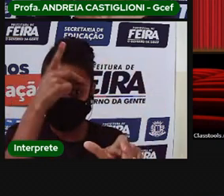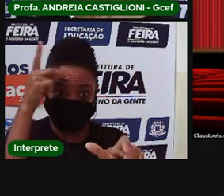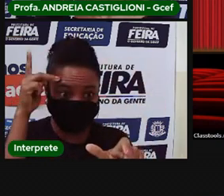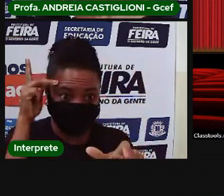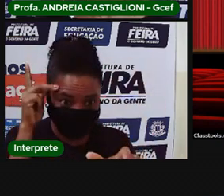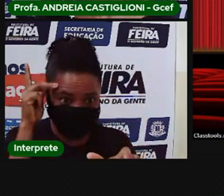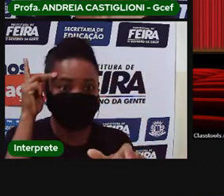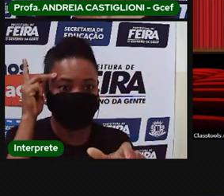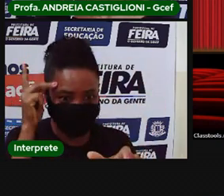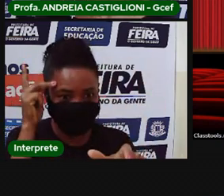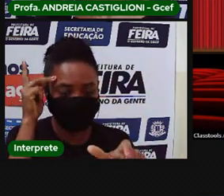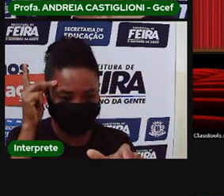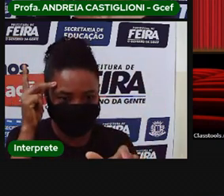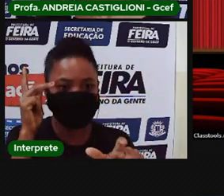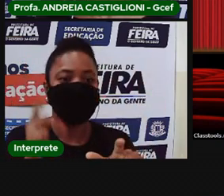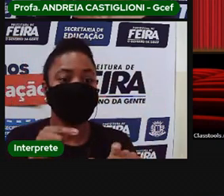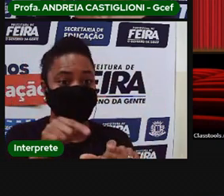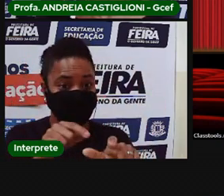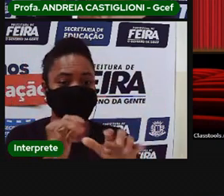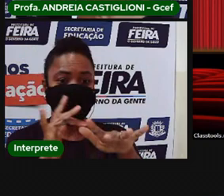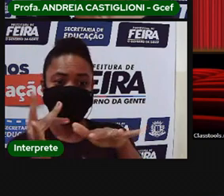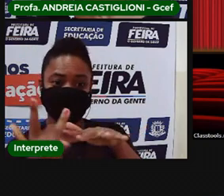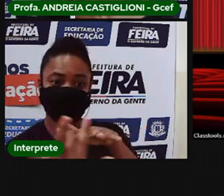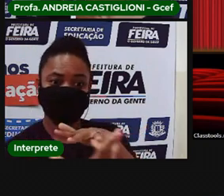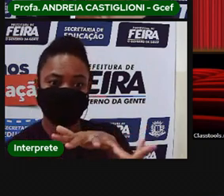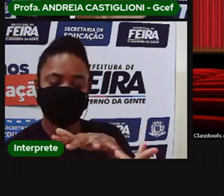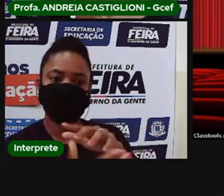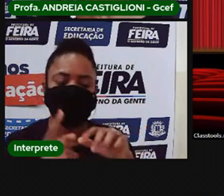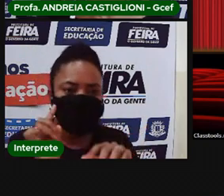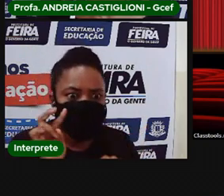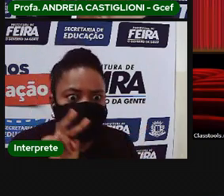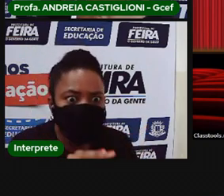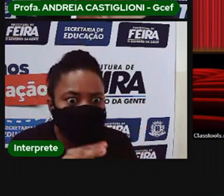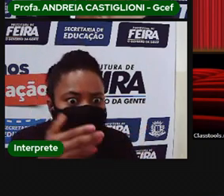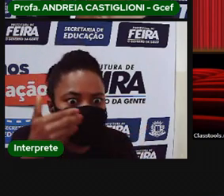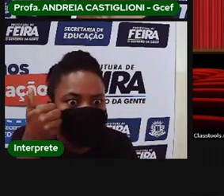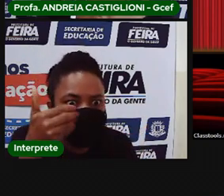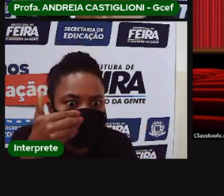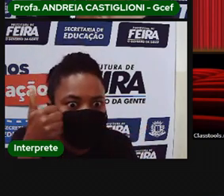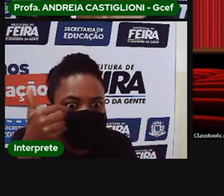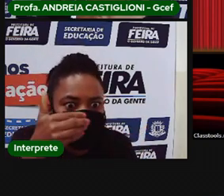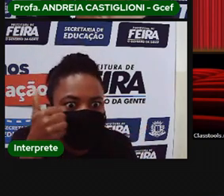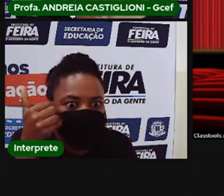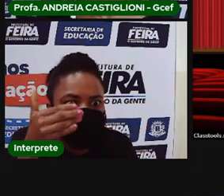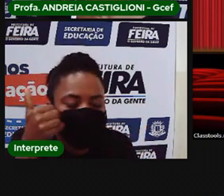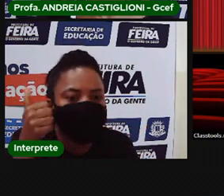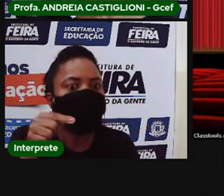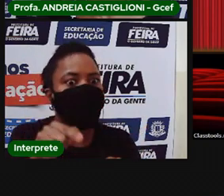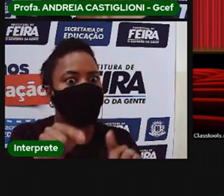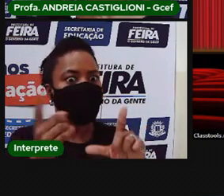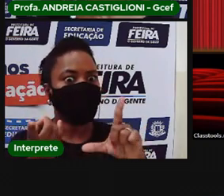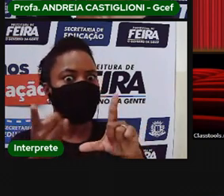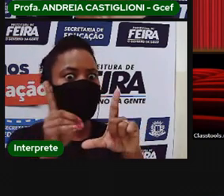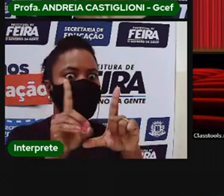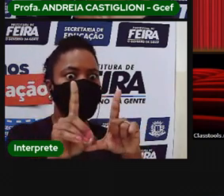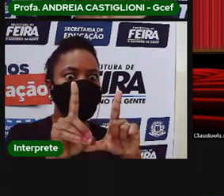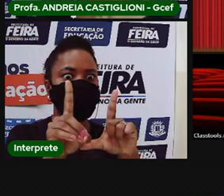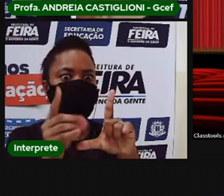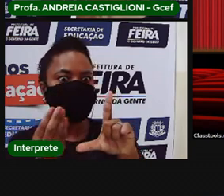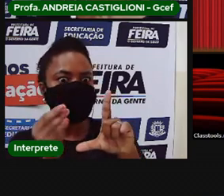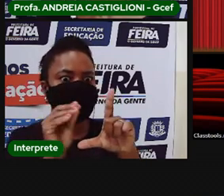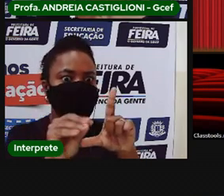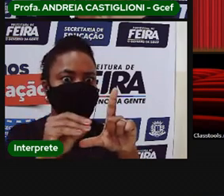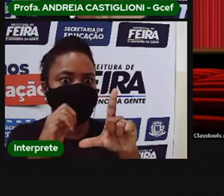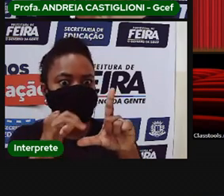um posicionamento legal. Então, assim, você vai acompanhando. Isso também te gera, né, a inspiração na hora de você criar. E você vai